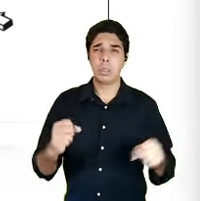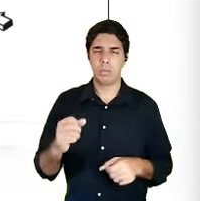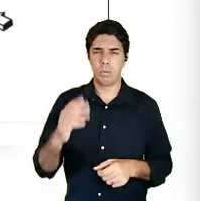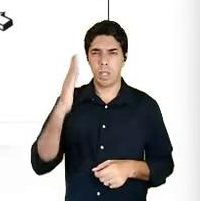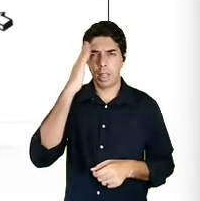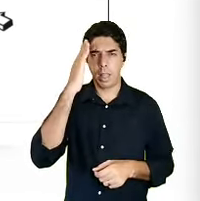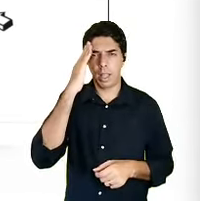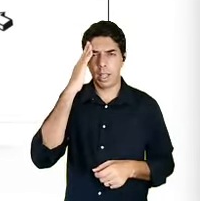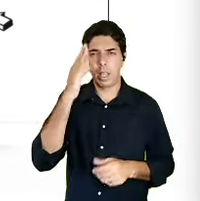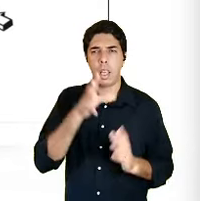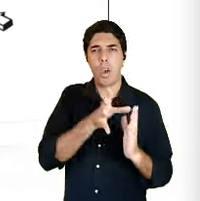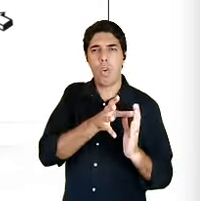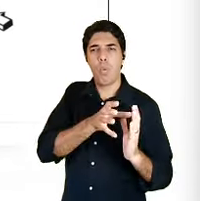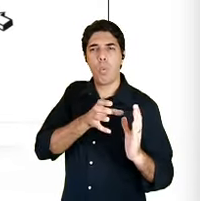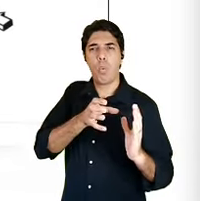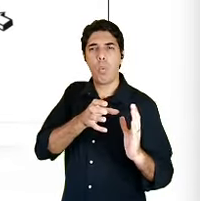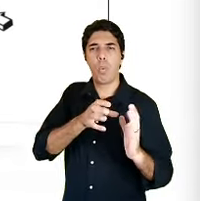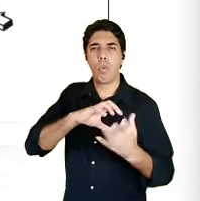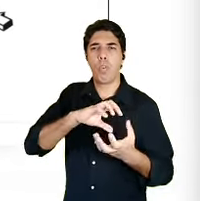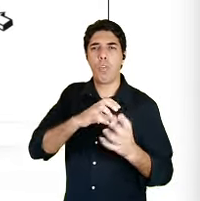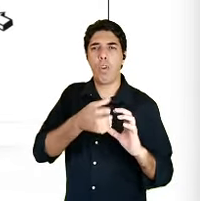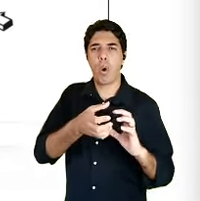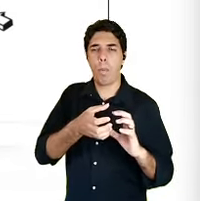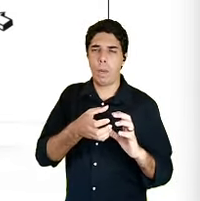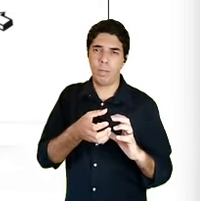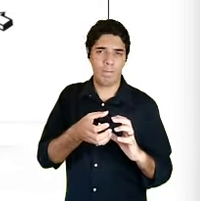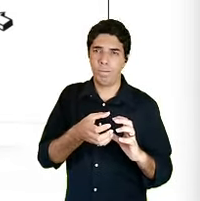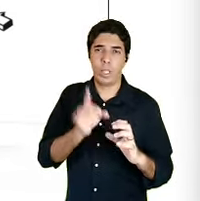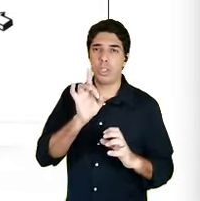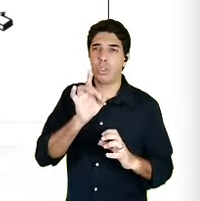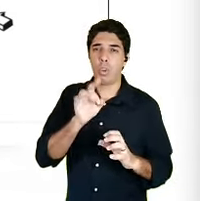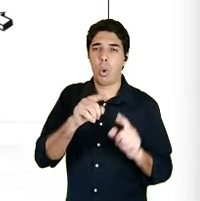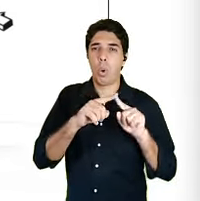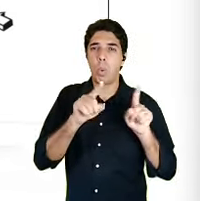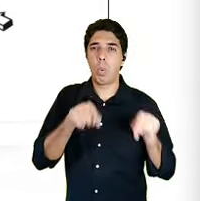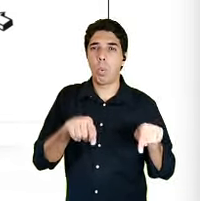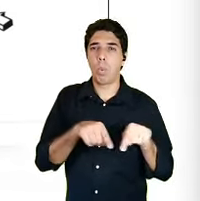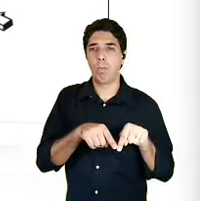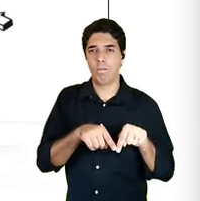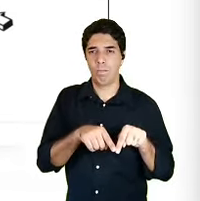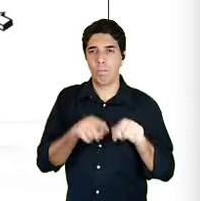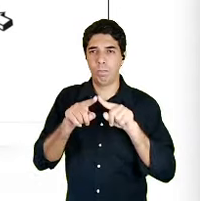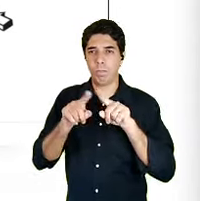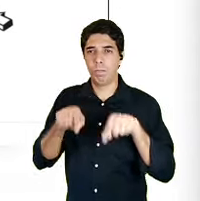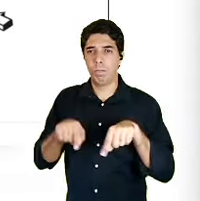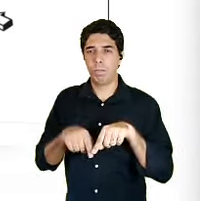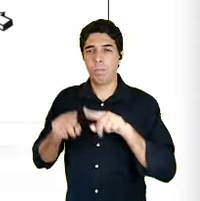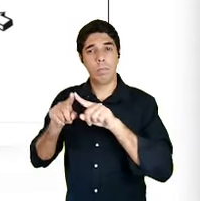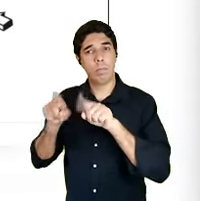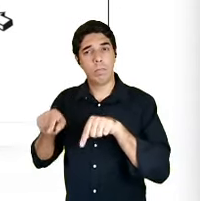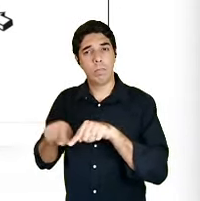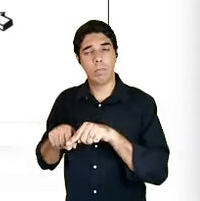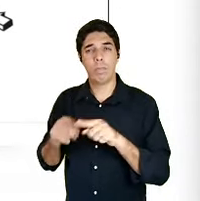impossível identificar as formas espaciais que são representadas, porque